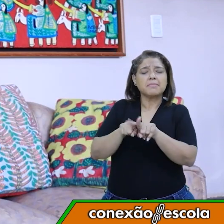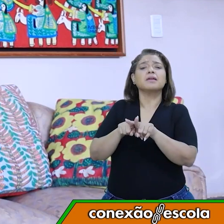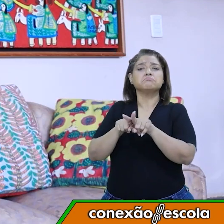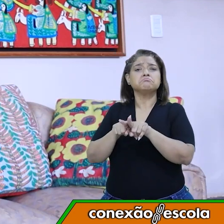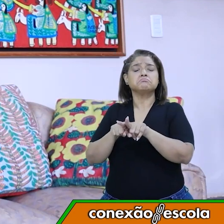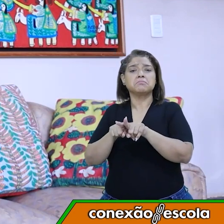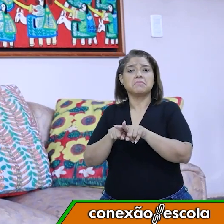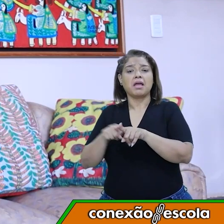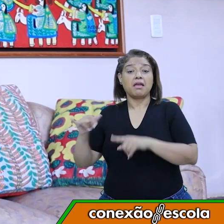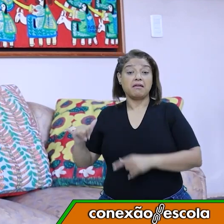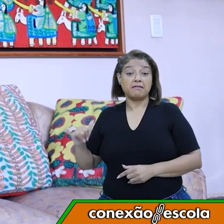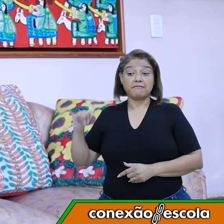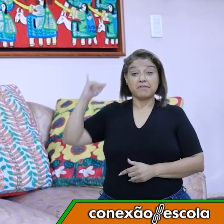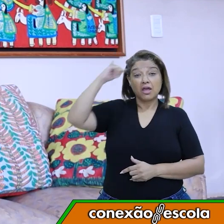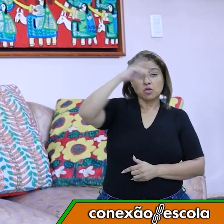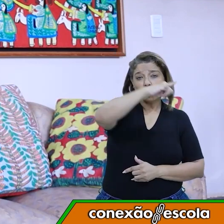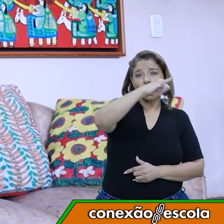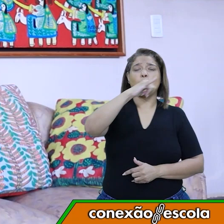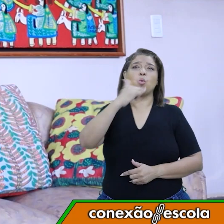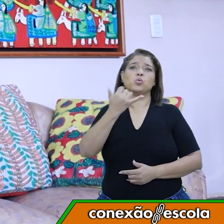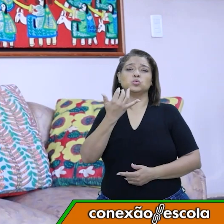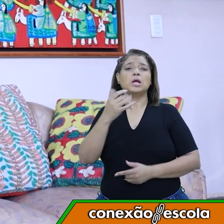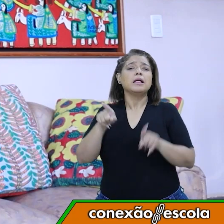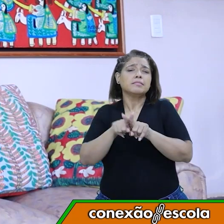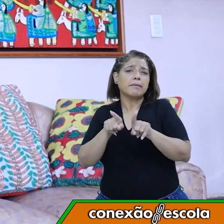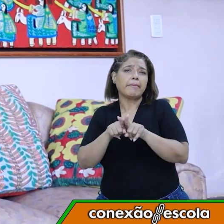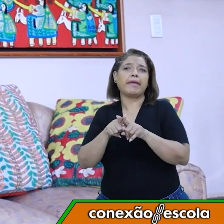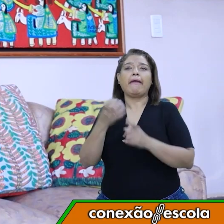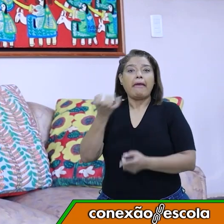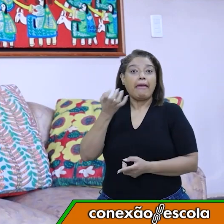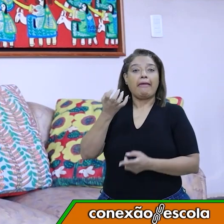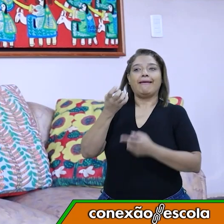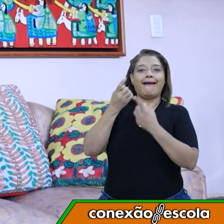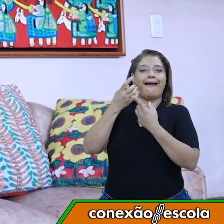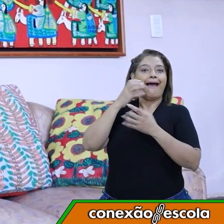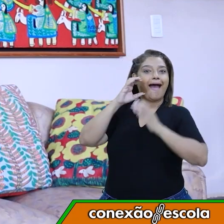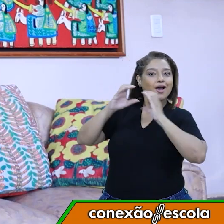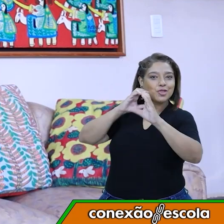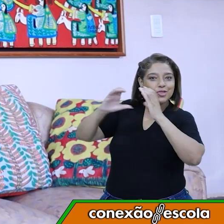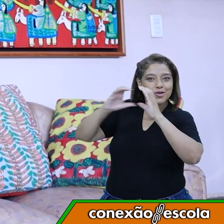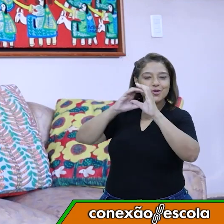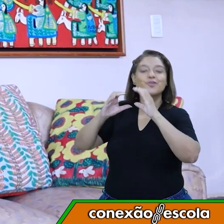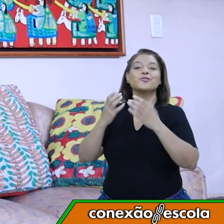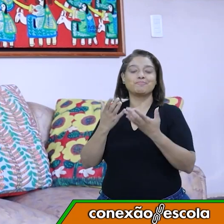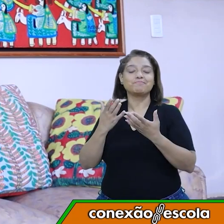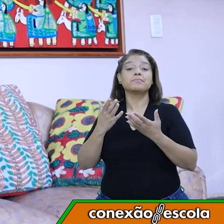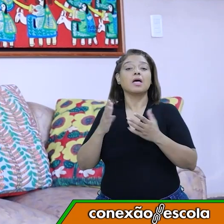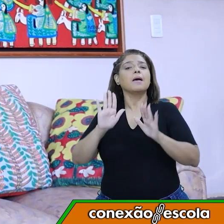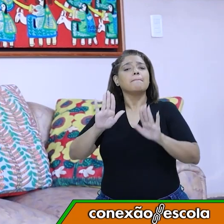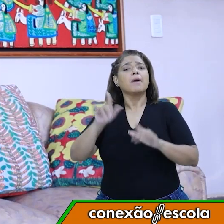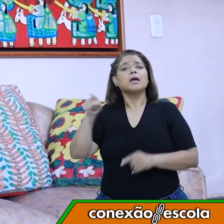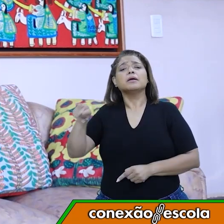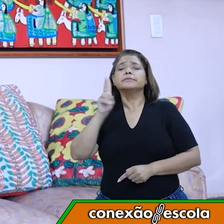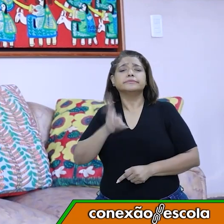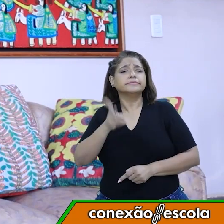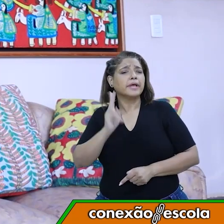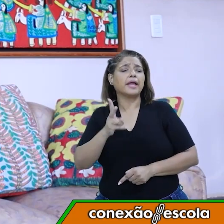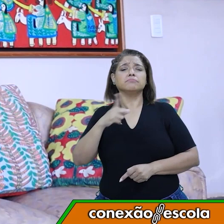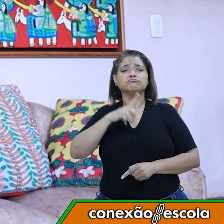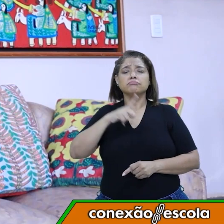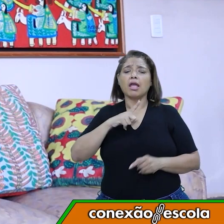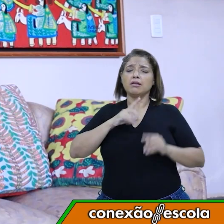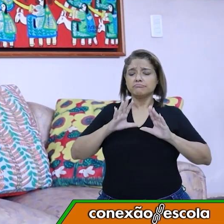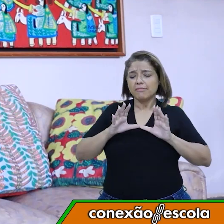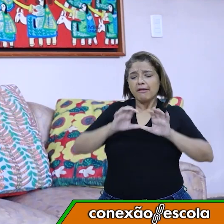aviador, tentou ser cantor. E sempre, entendeu, era envolvido com a